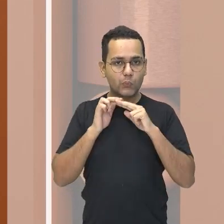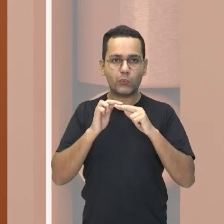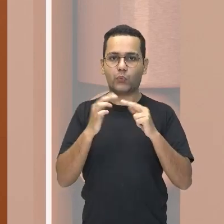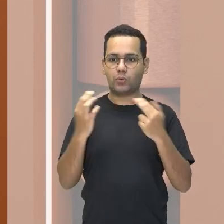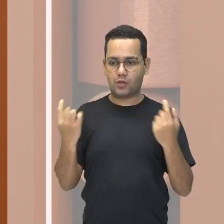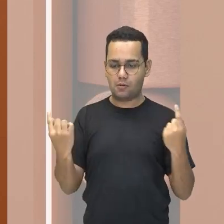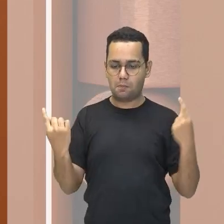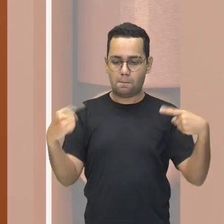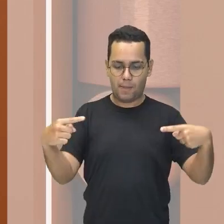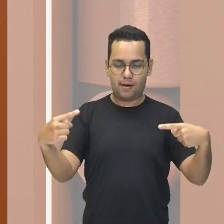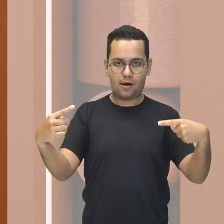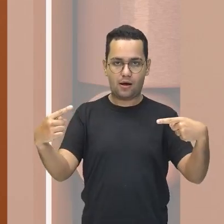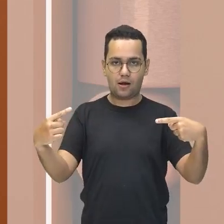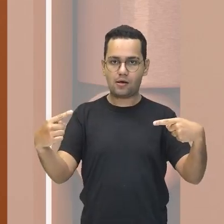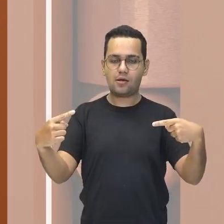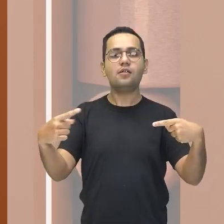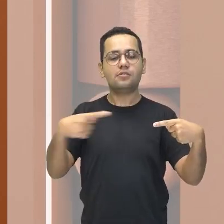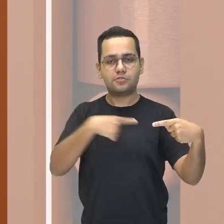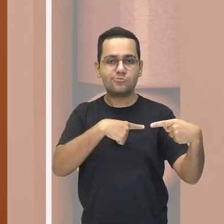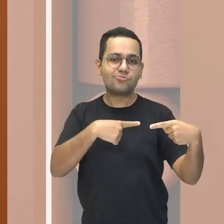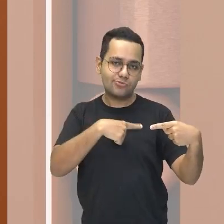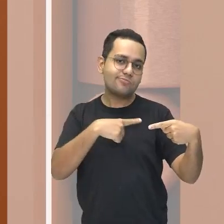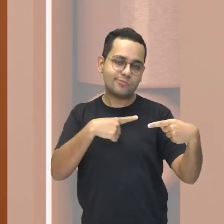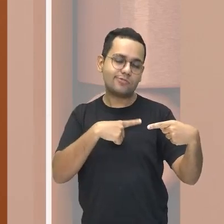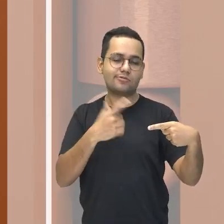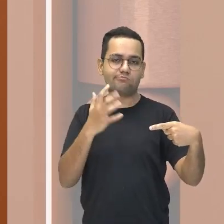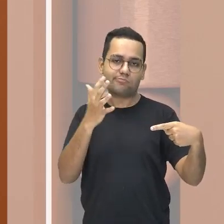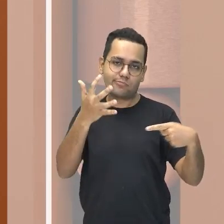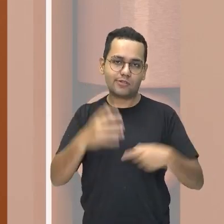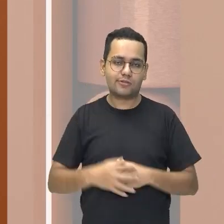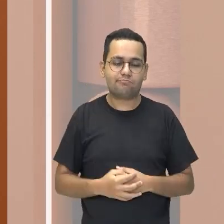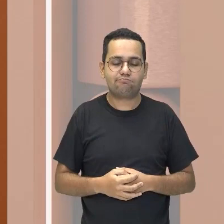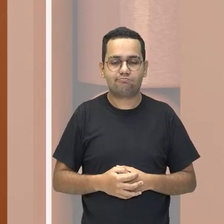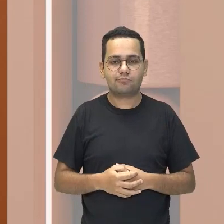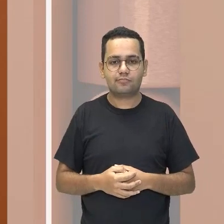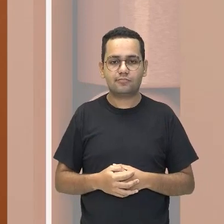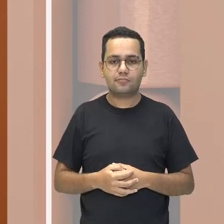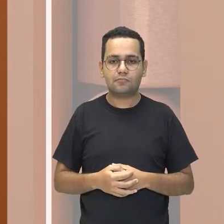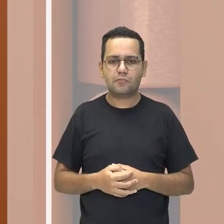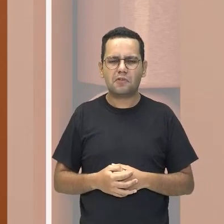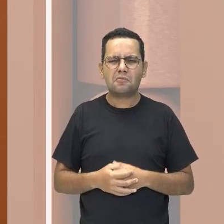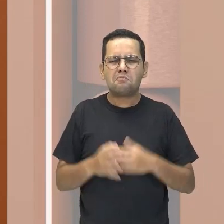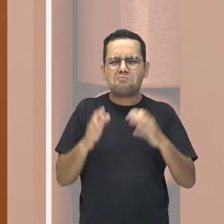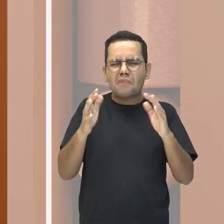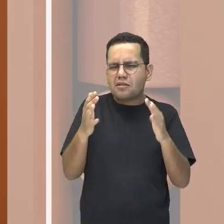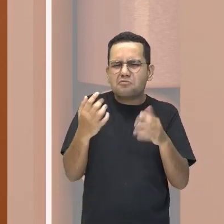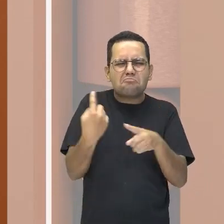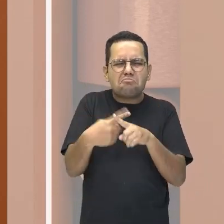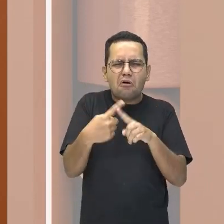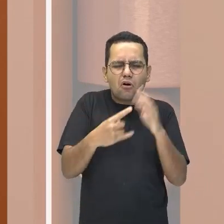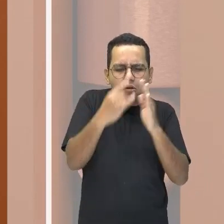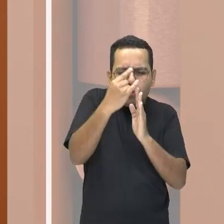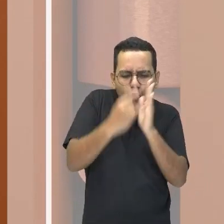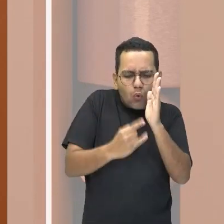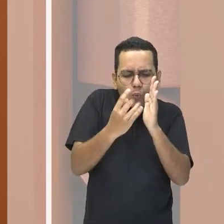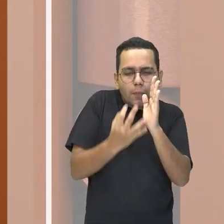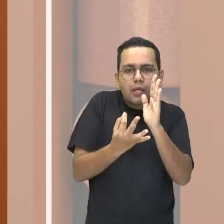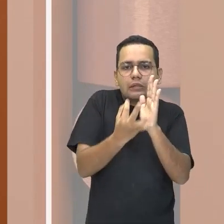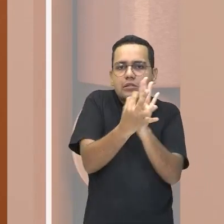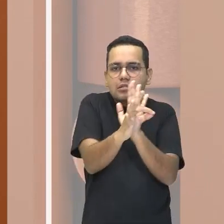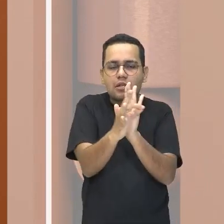duas ideologias seria inevitável. Professor, então por que eles assinaram esse bendito pacto de não